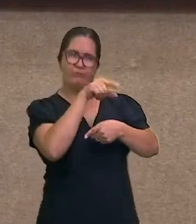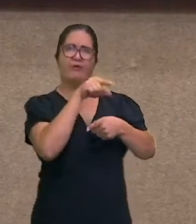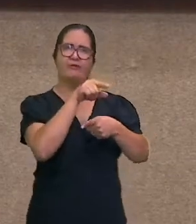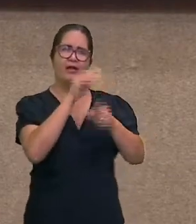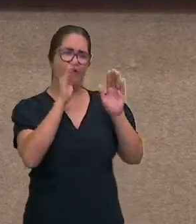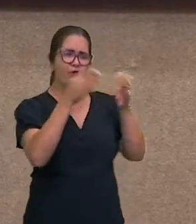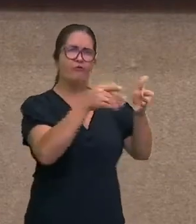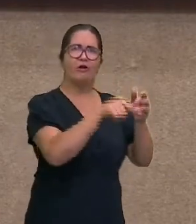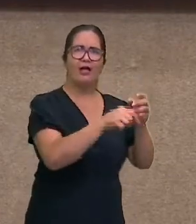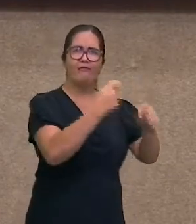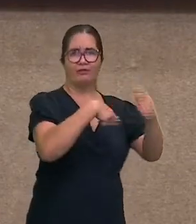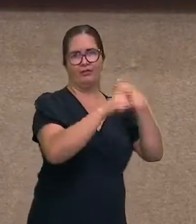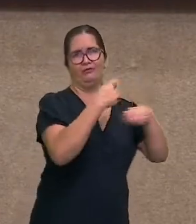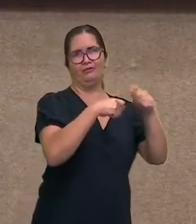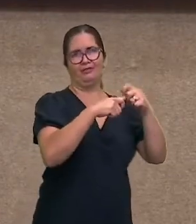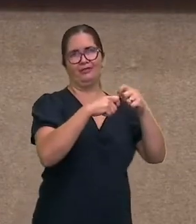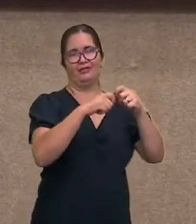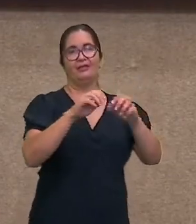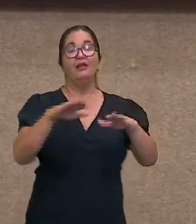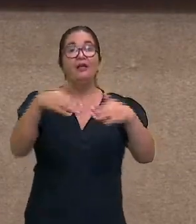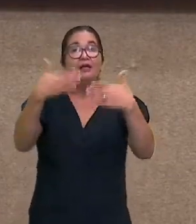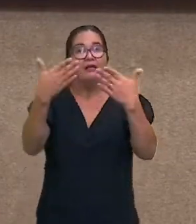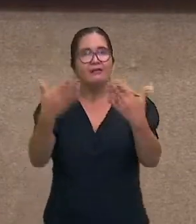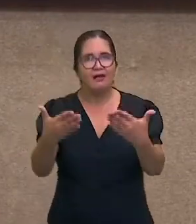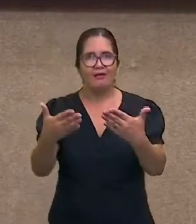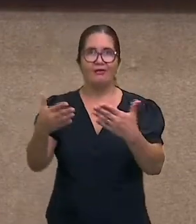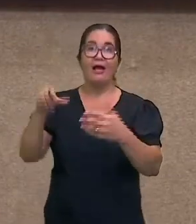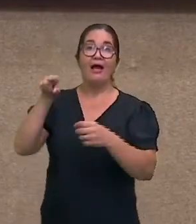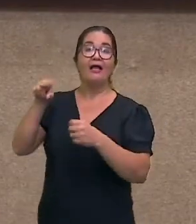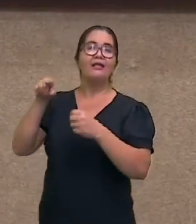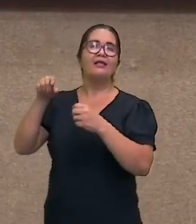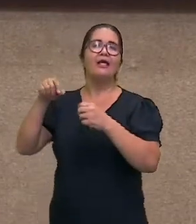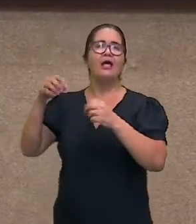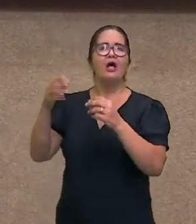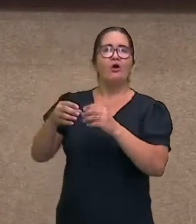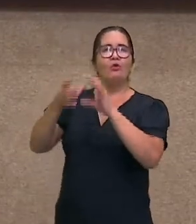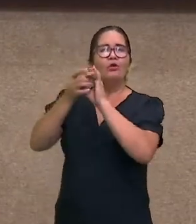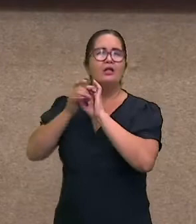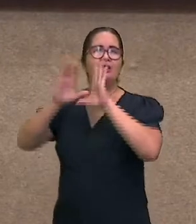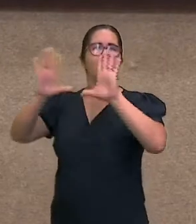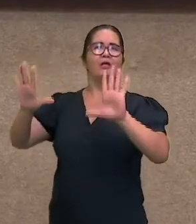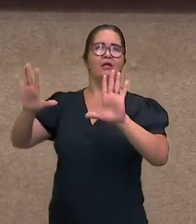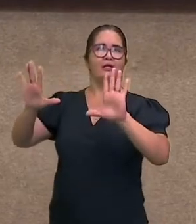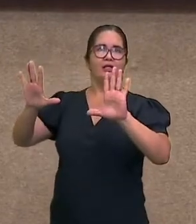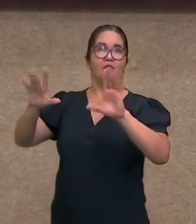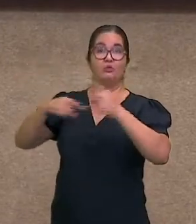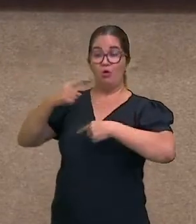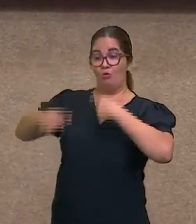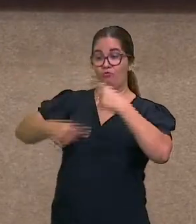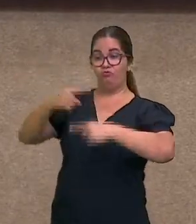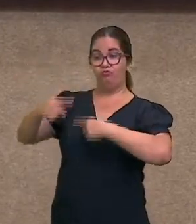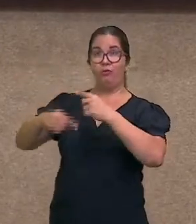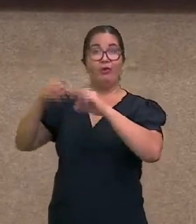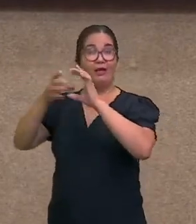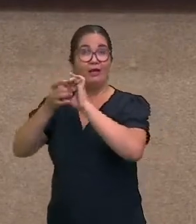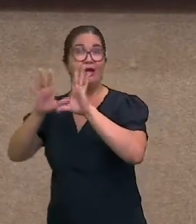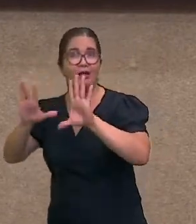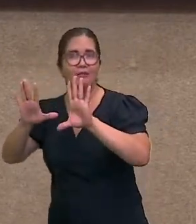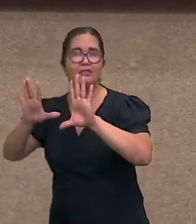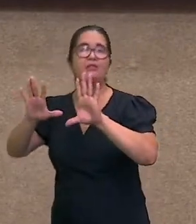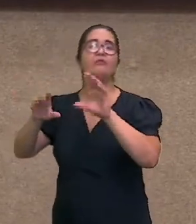mundo consiste em enxergar todos os seres humanos são dotados de capacidade para